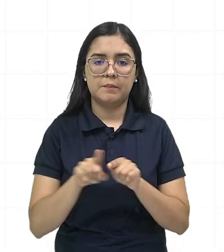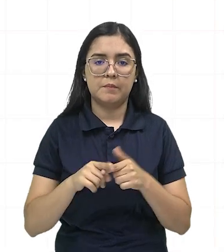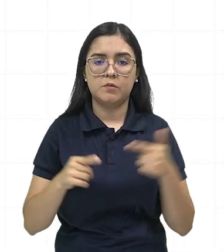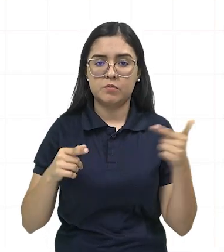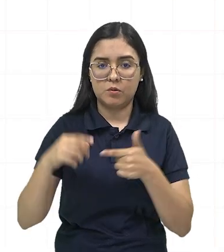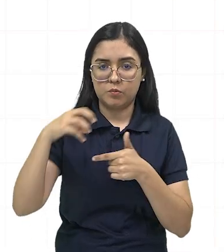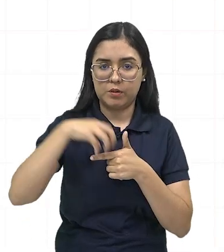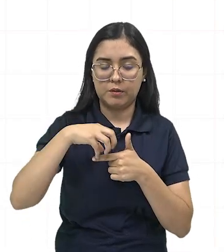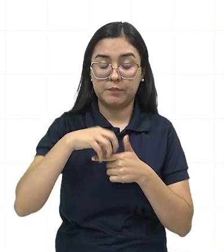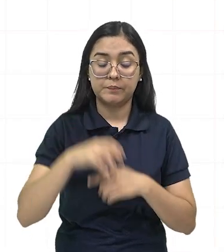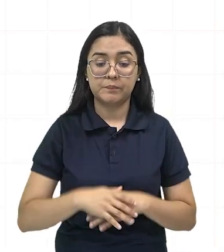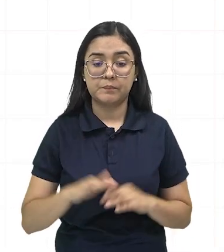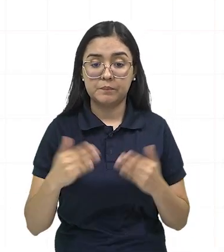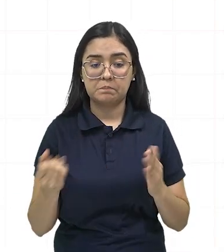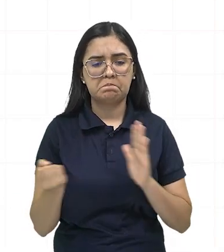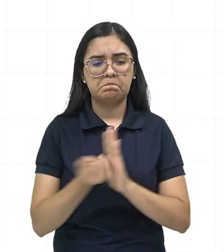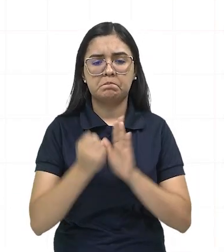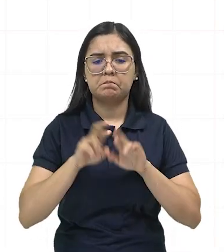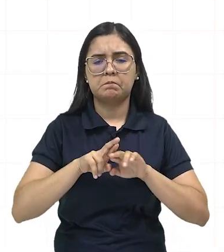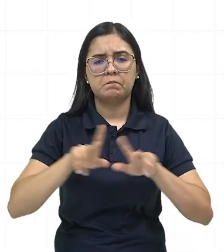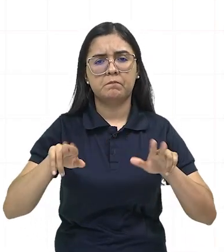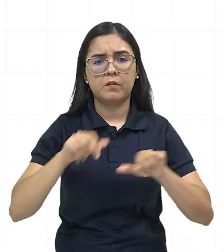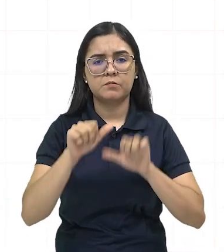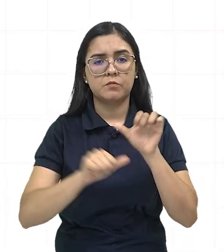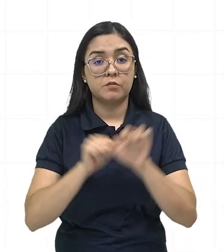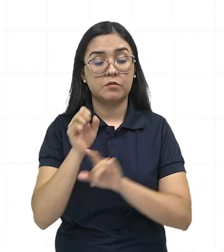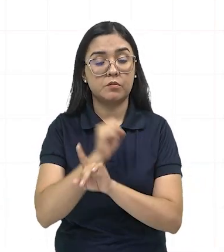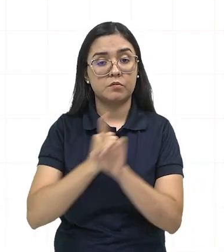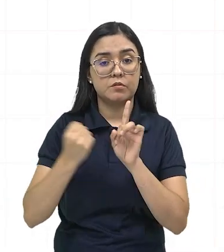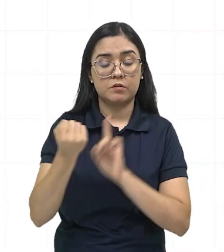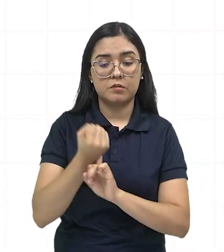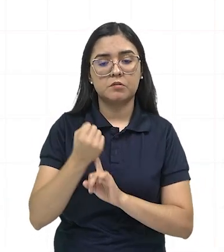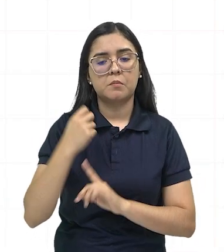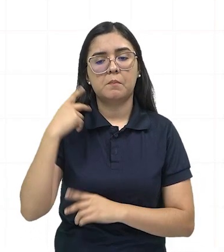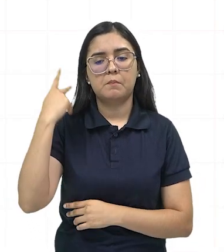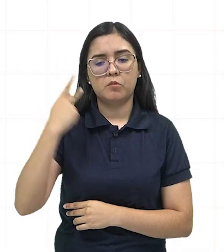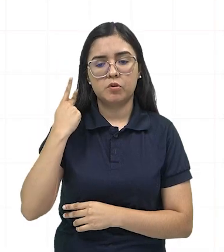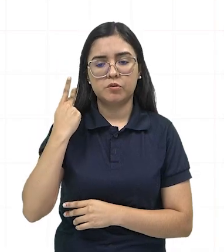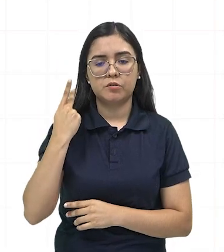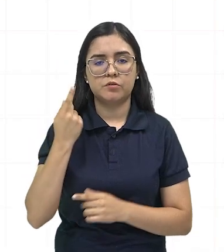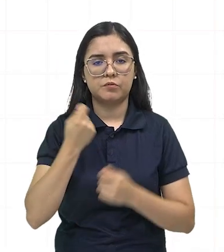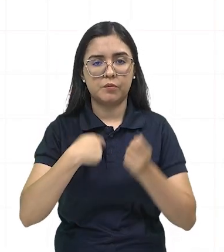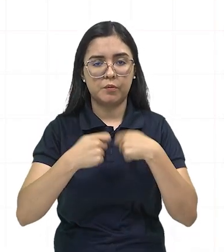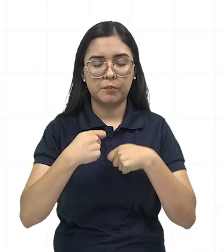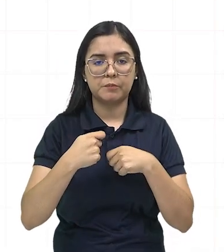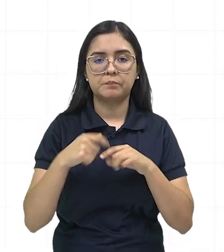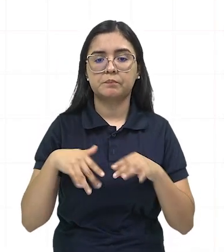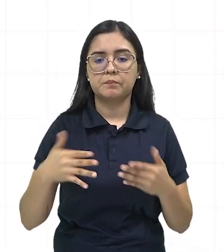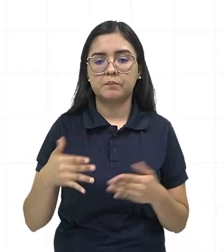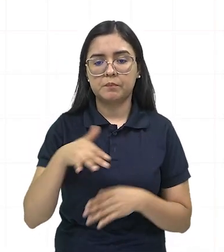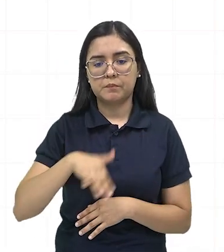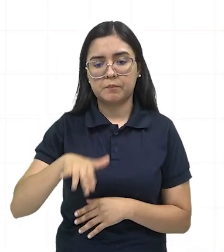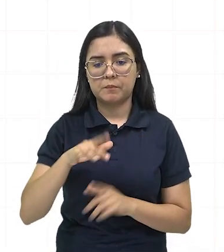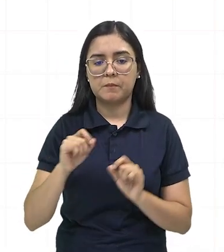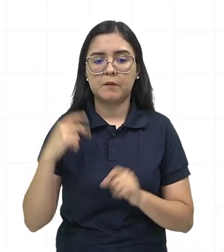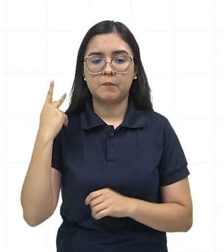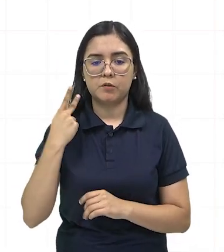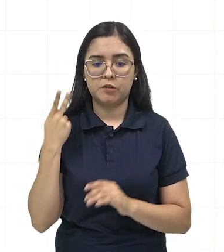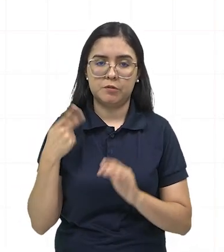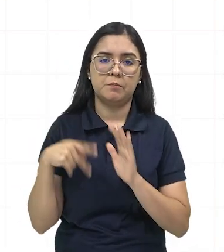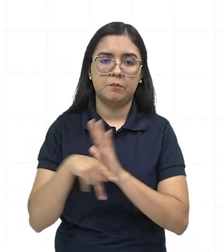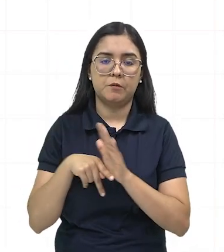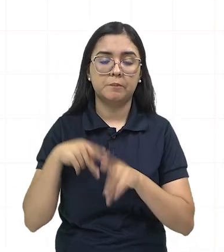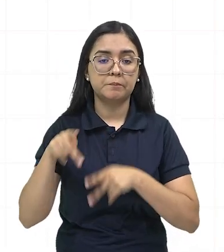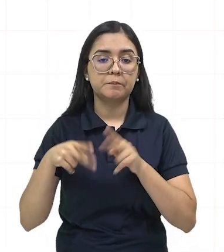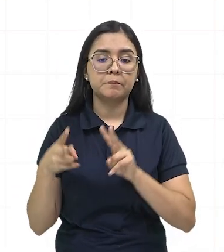tá bom? Então, foi marcada por diversas mudanças sociais, políticas e econômicas. No âmbito das políticas